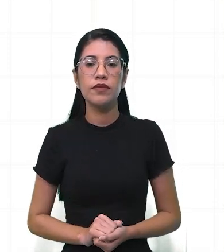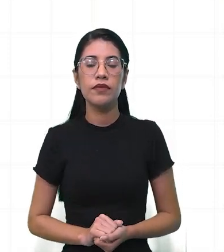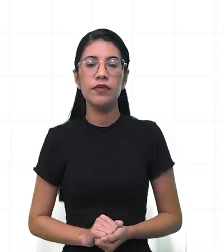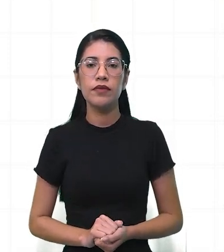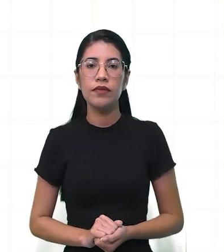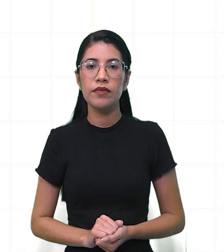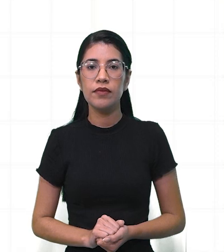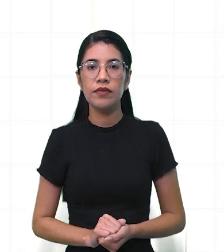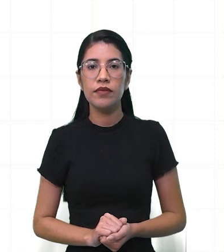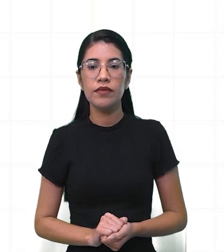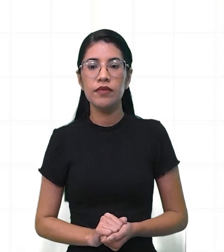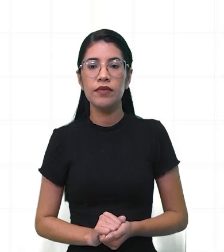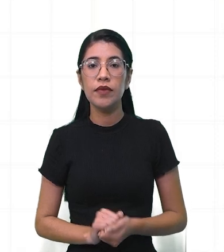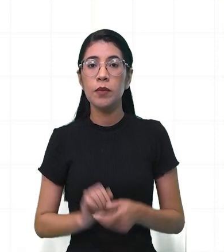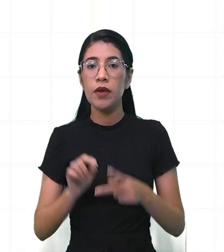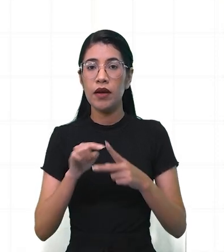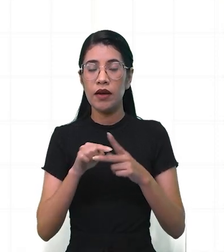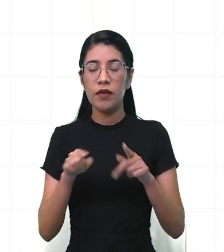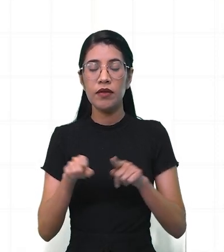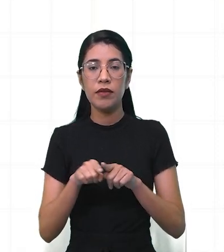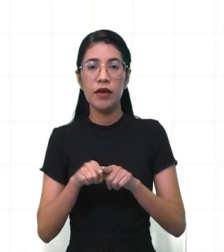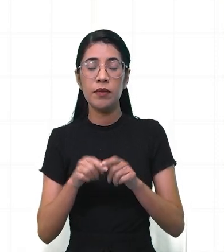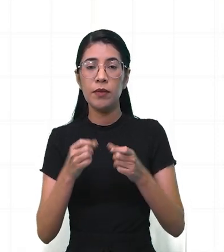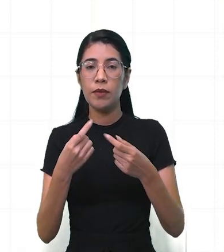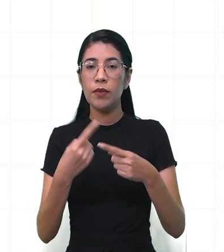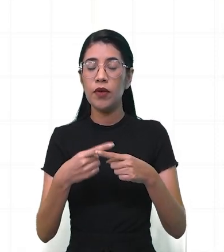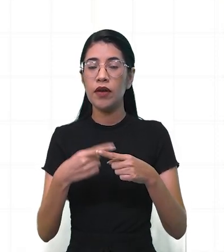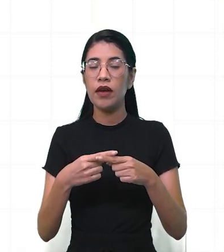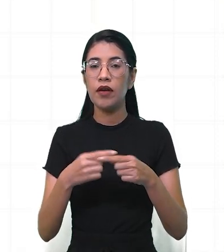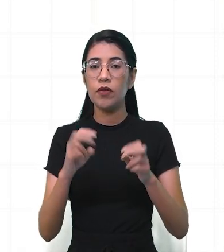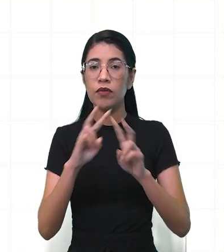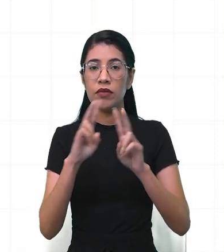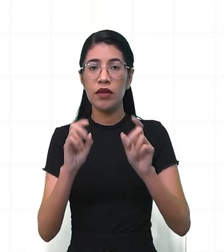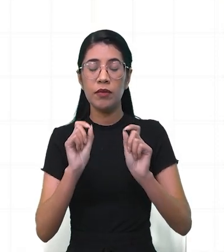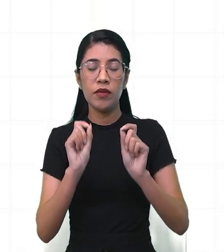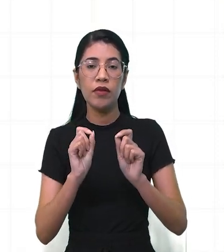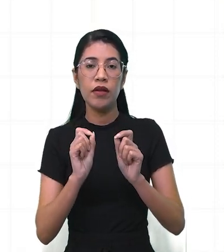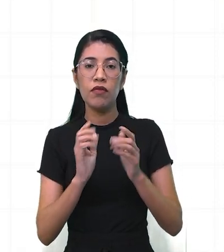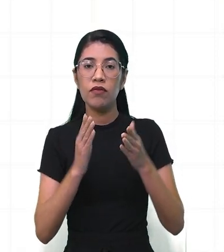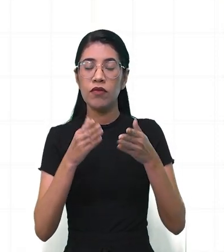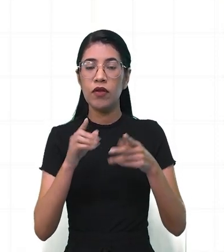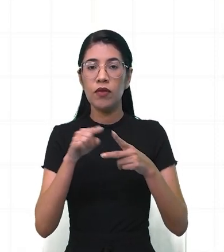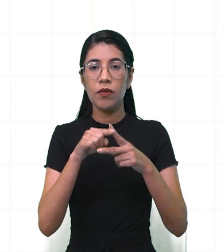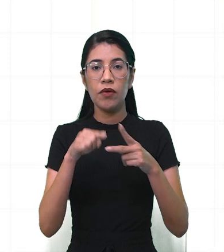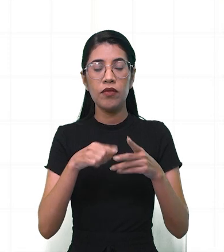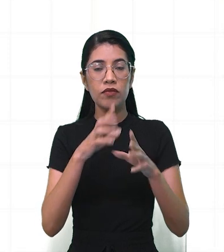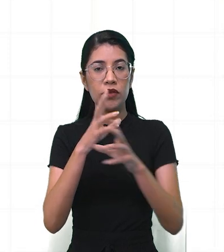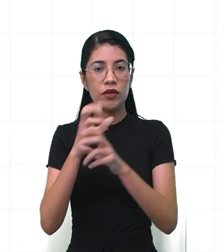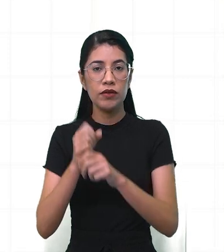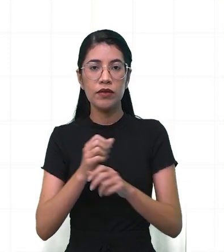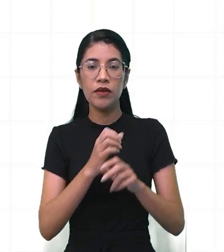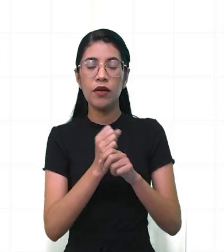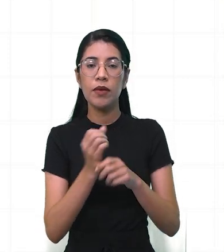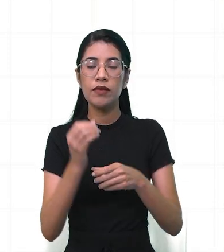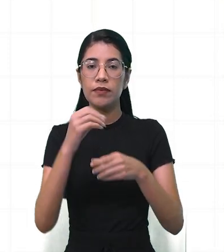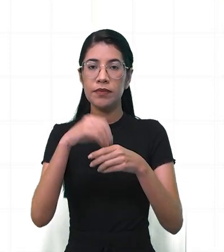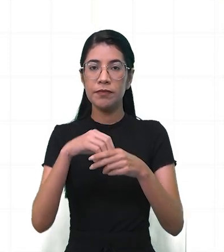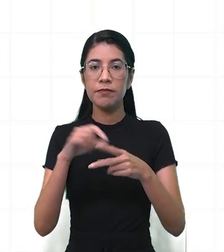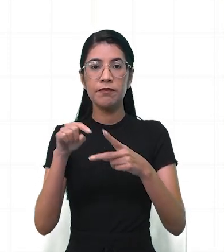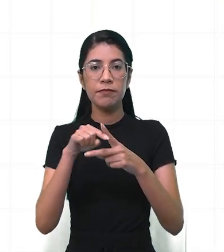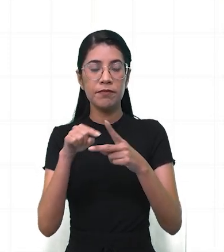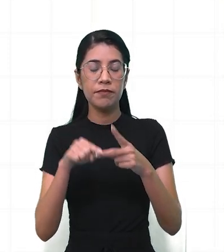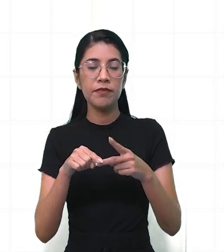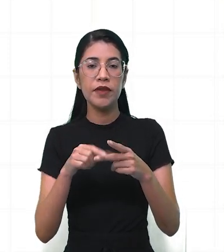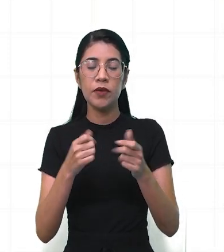3.240 o quê, professora? Graus, porque eu estou falando aqui de ângulos, da soma dos ângulos internos, tá certo?